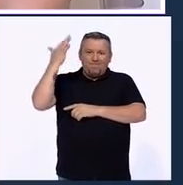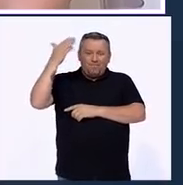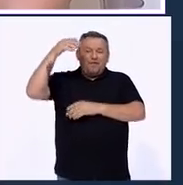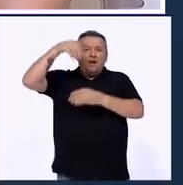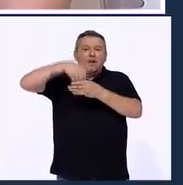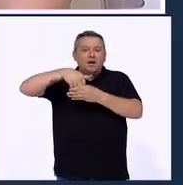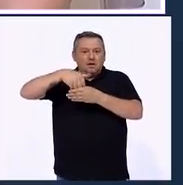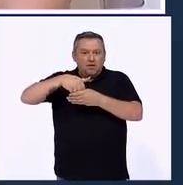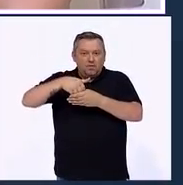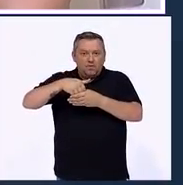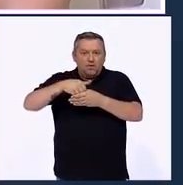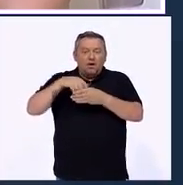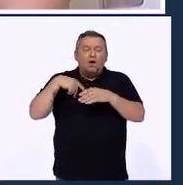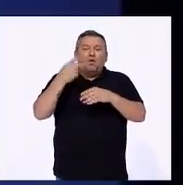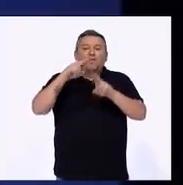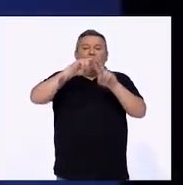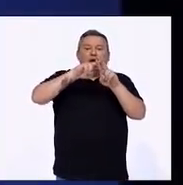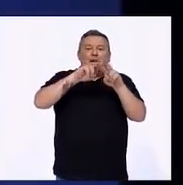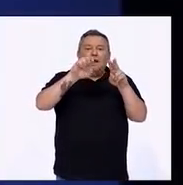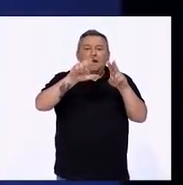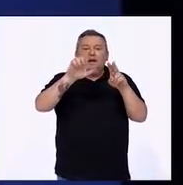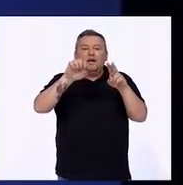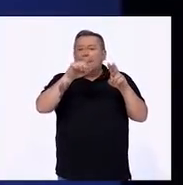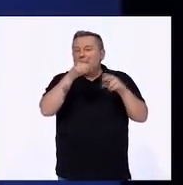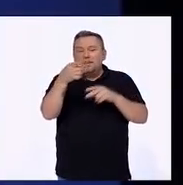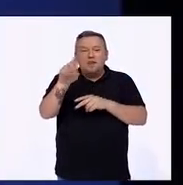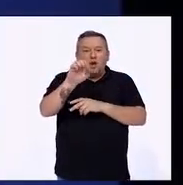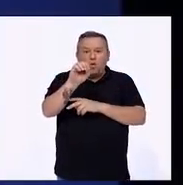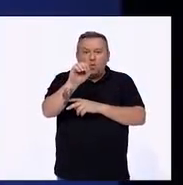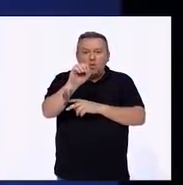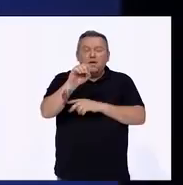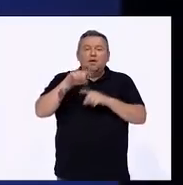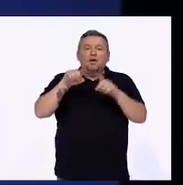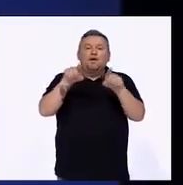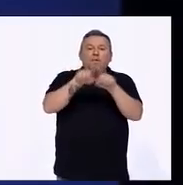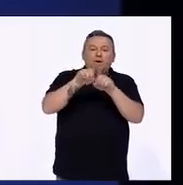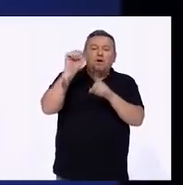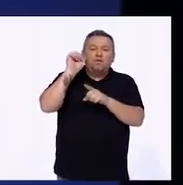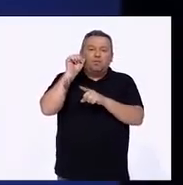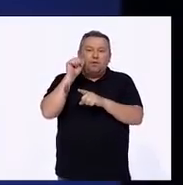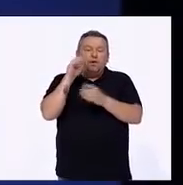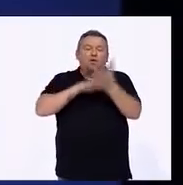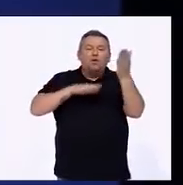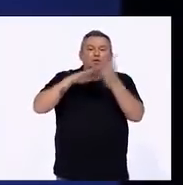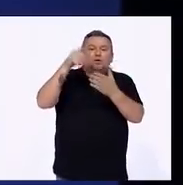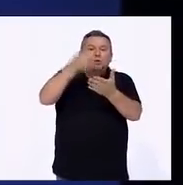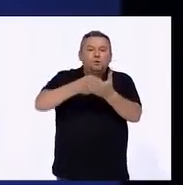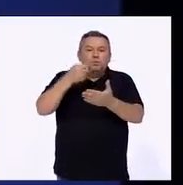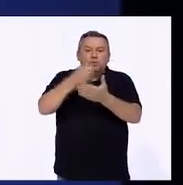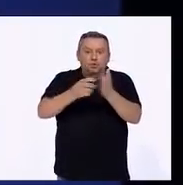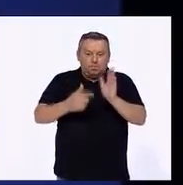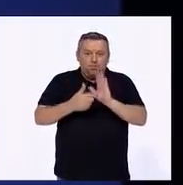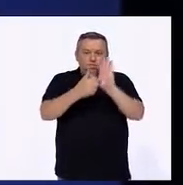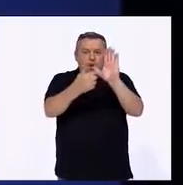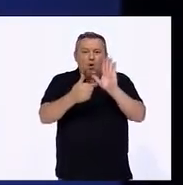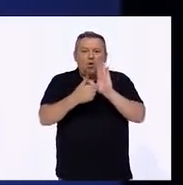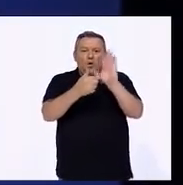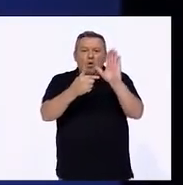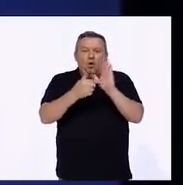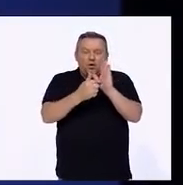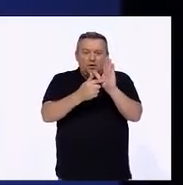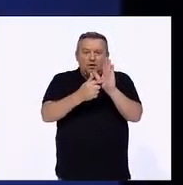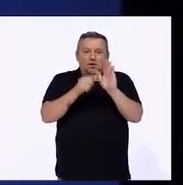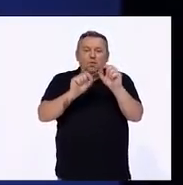desse movimento do Ele Não e a partir de um conjunto de reivindicações que as mulheres, mesmo em diferentes candidaturas, apresentam de forma muito